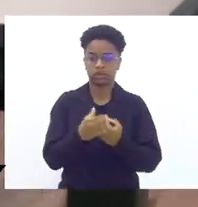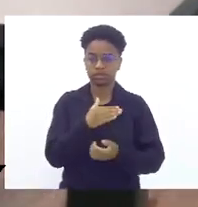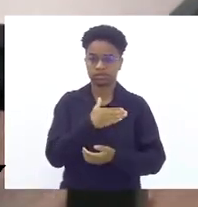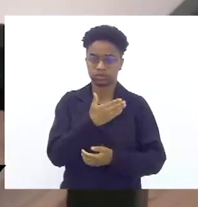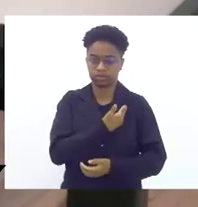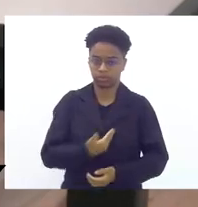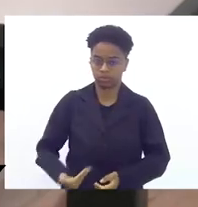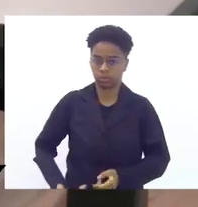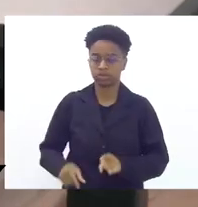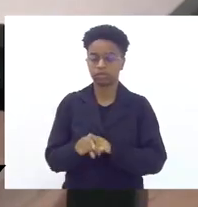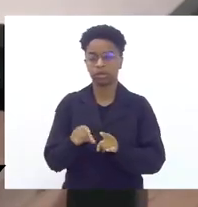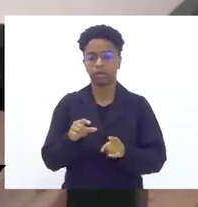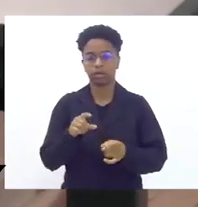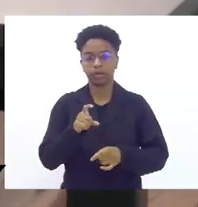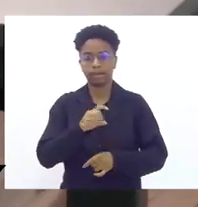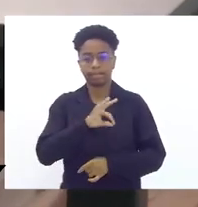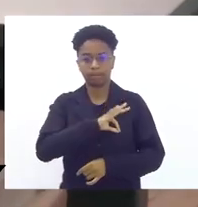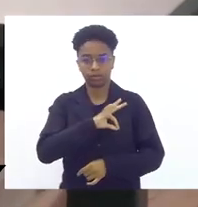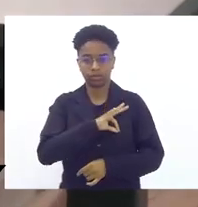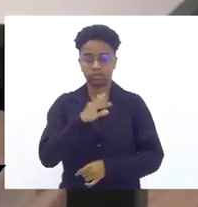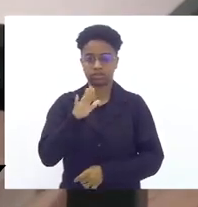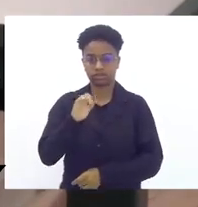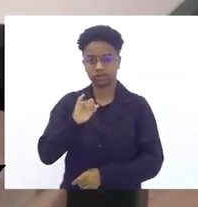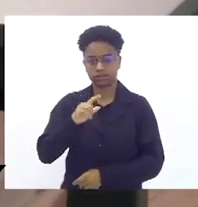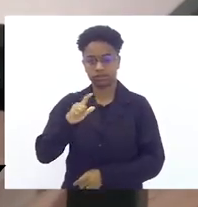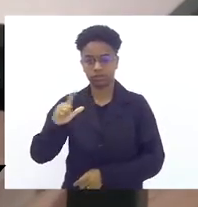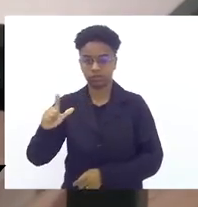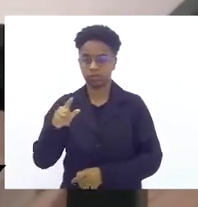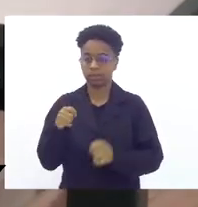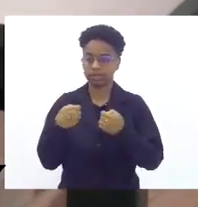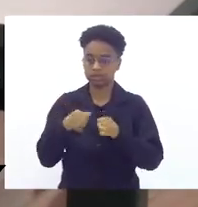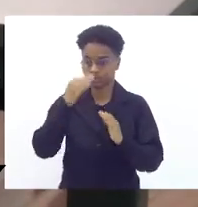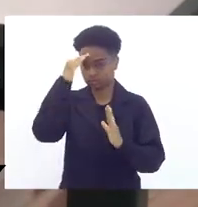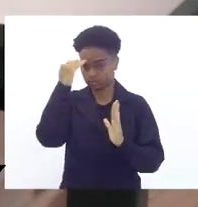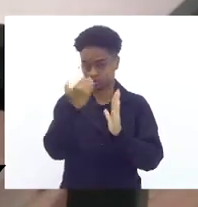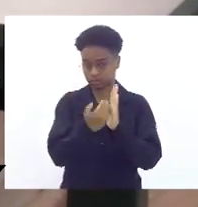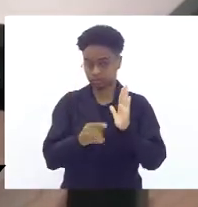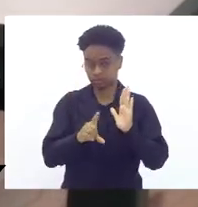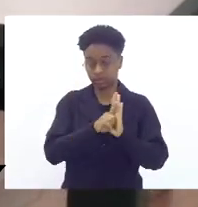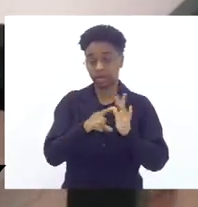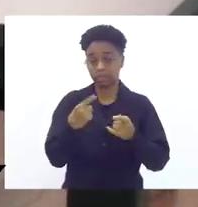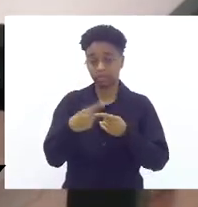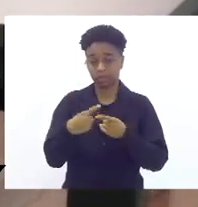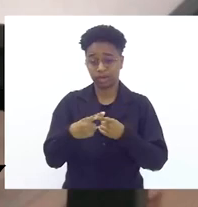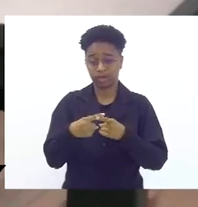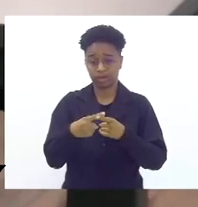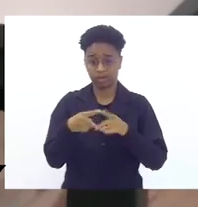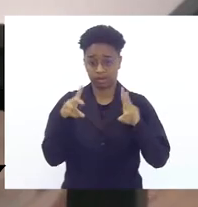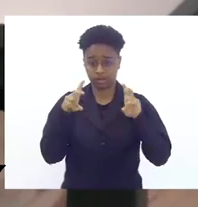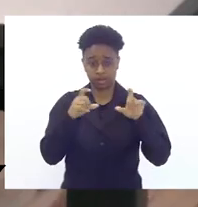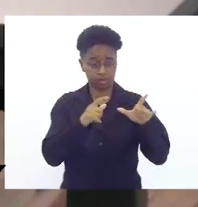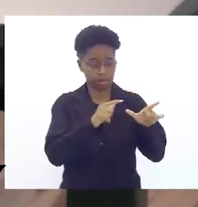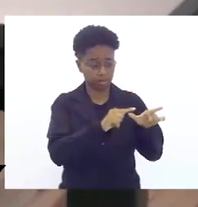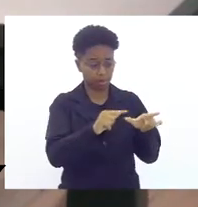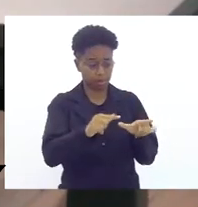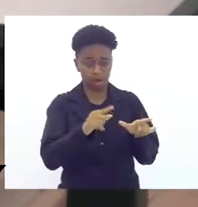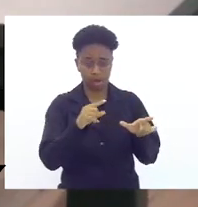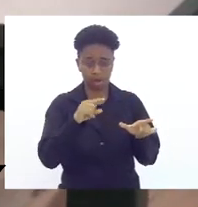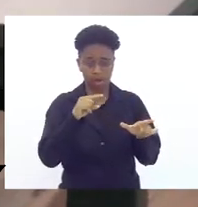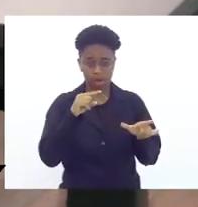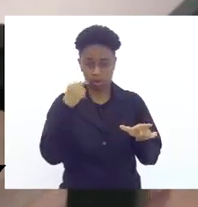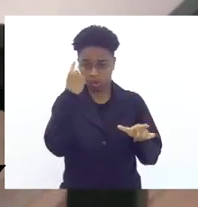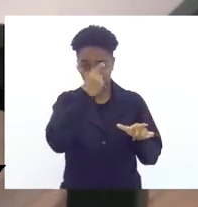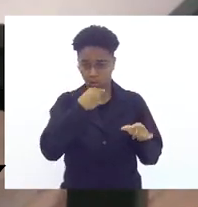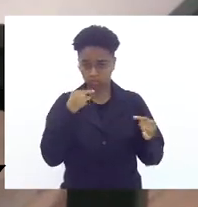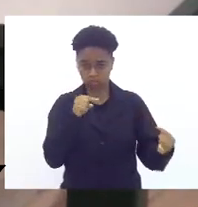da Polícia Civil a cumprir a lei porque no caso do fotográfico acima premissa maior